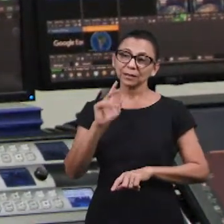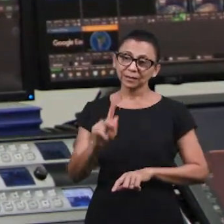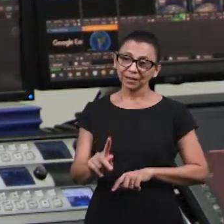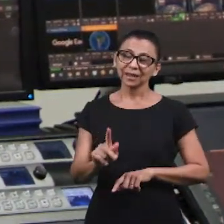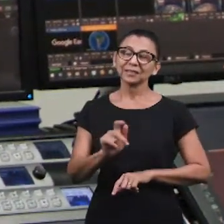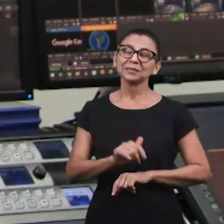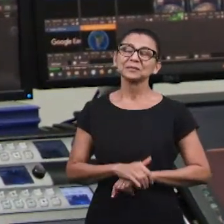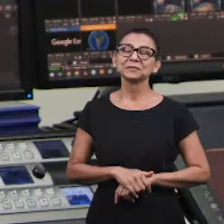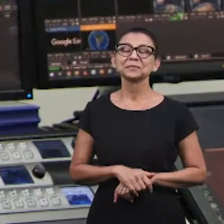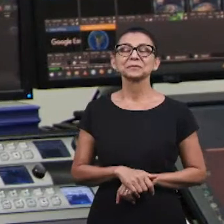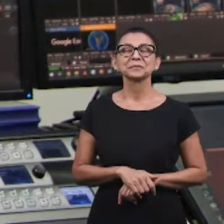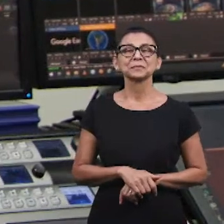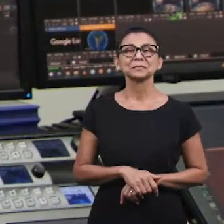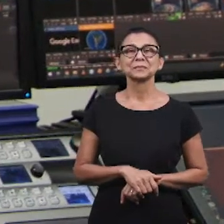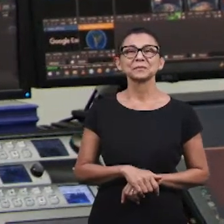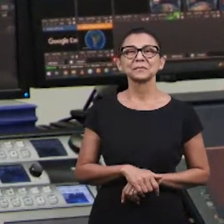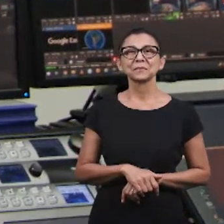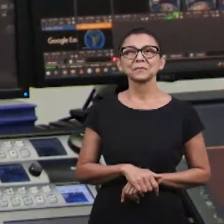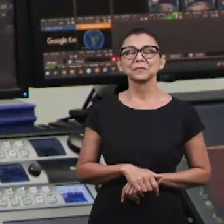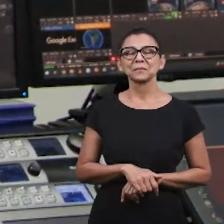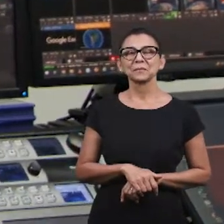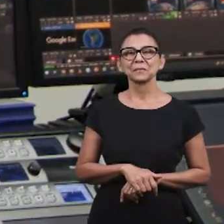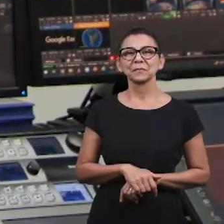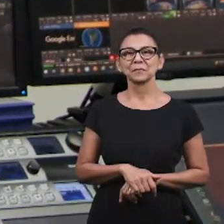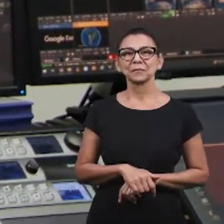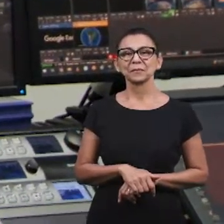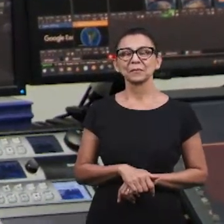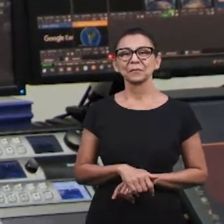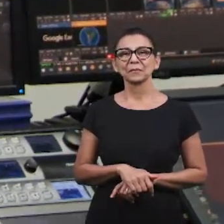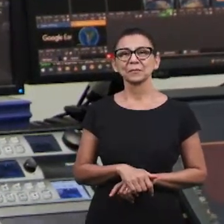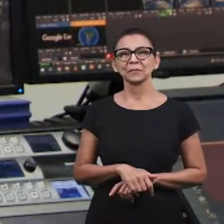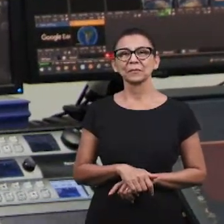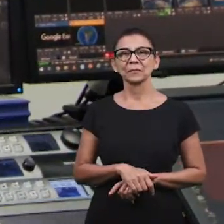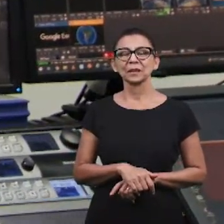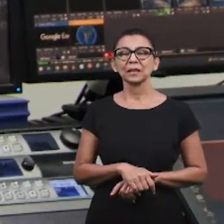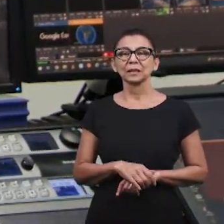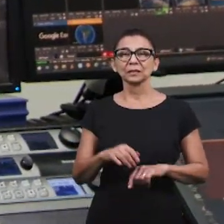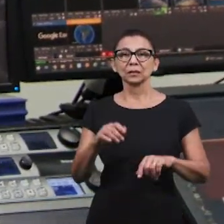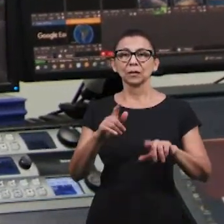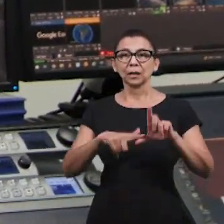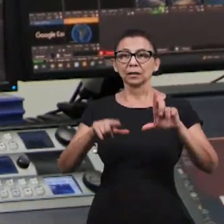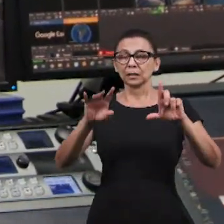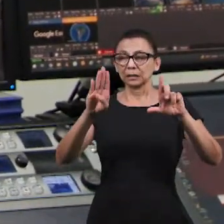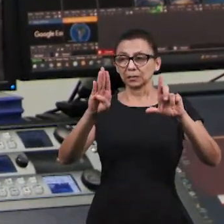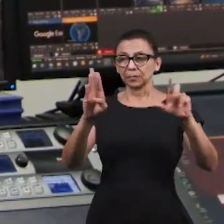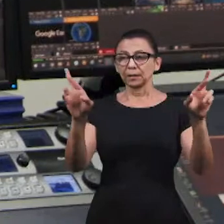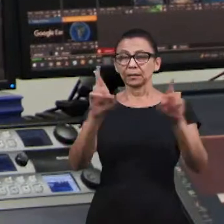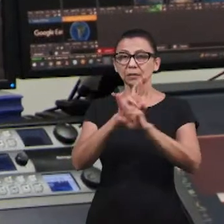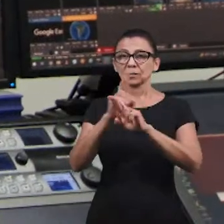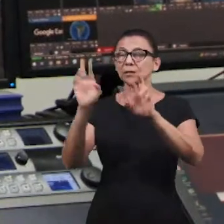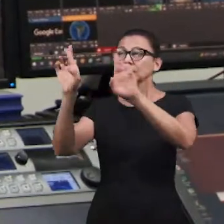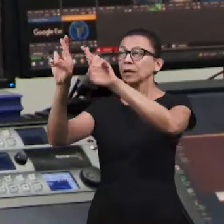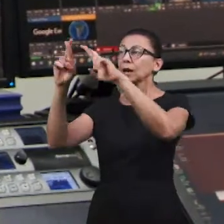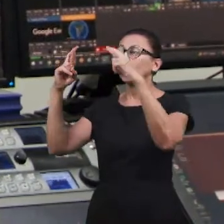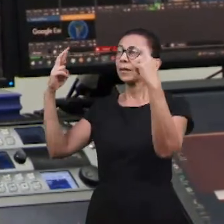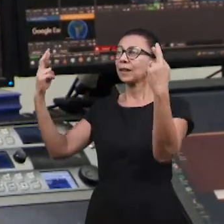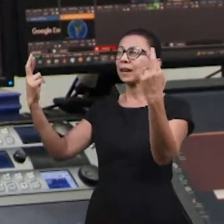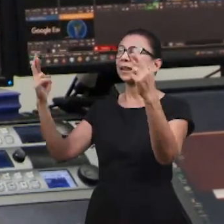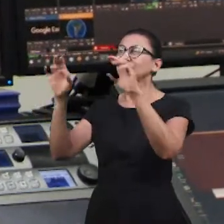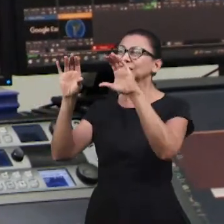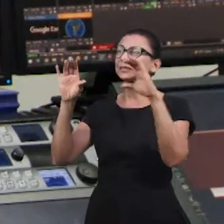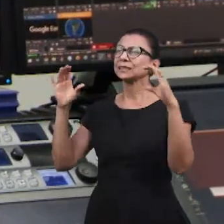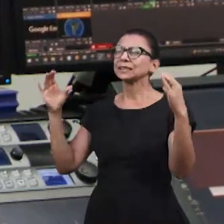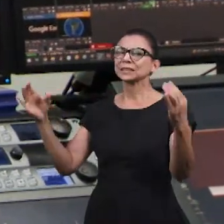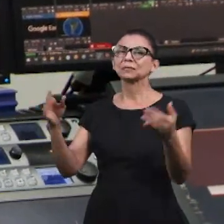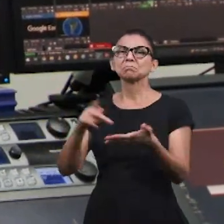pôde colocar exatamente essa resposta da pergunta B relacionada com o reino dos céus. Que tesouro é